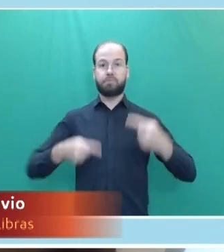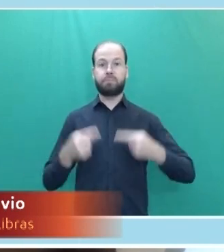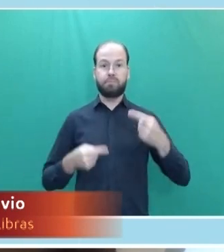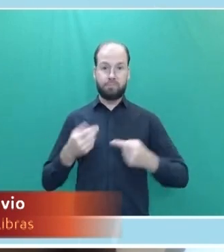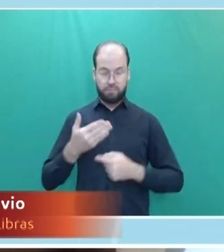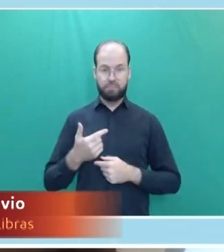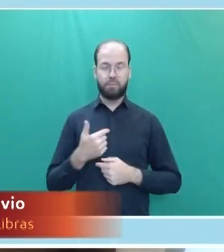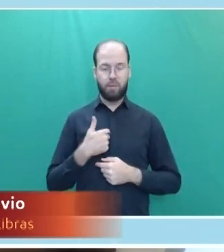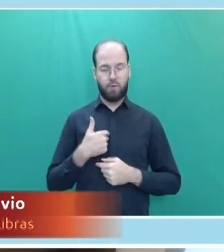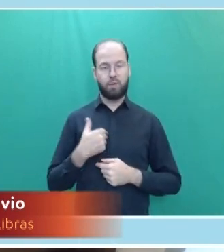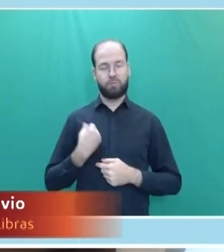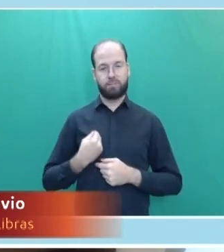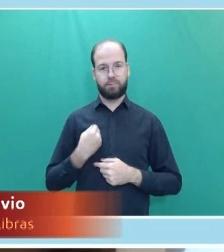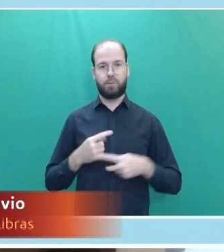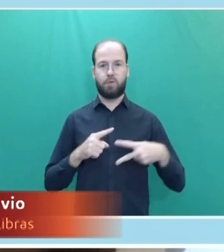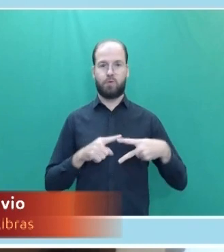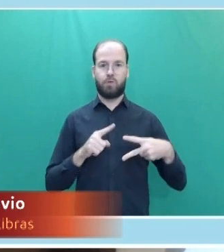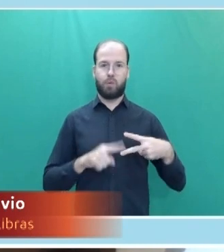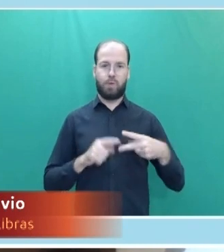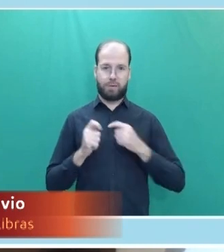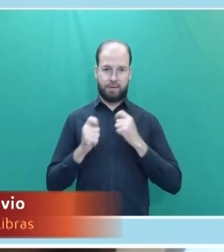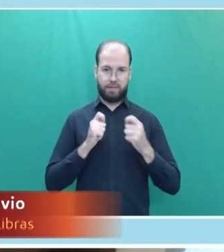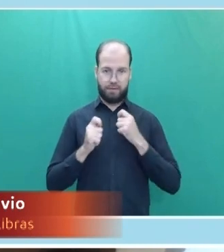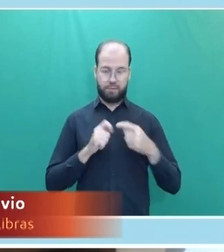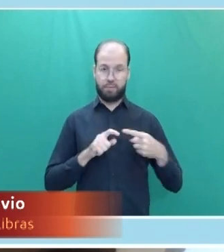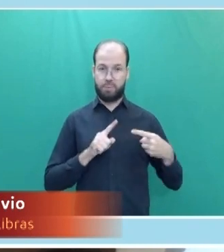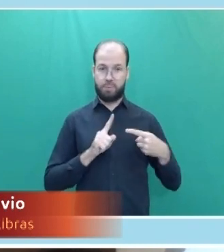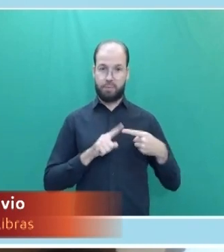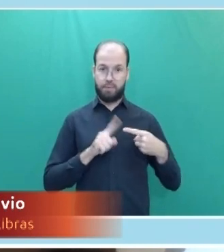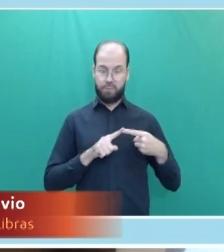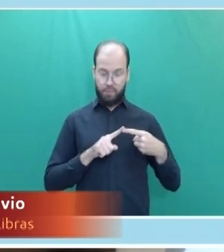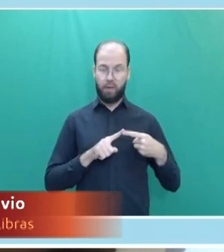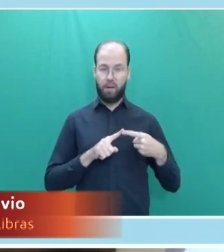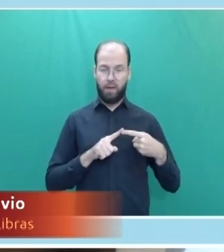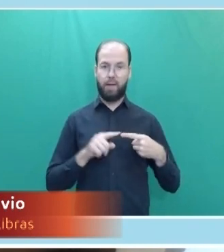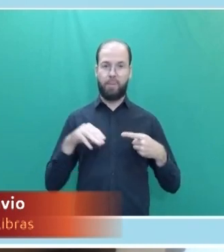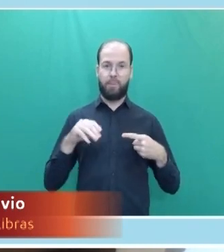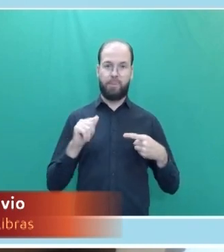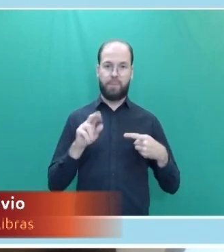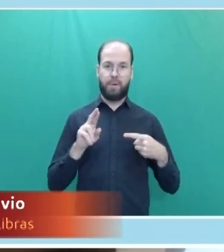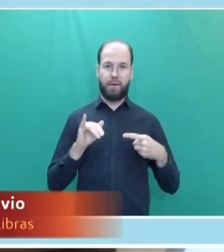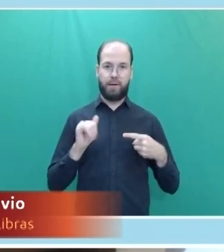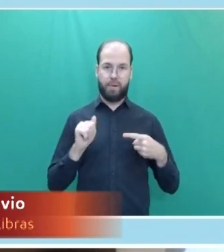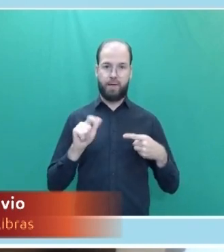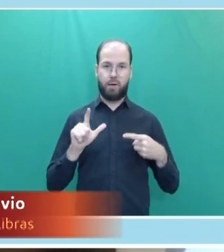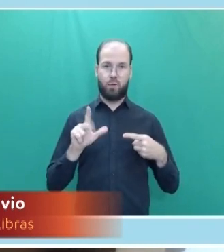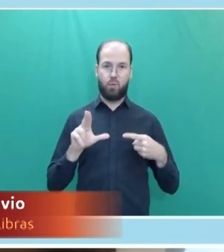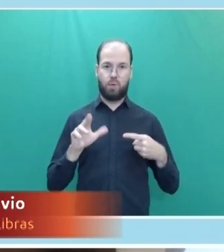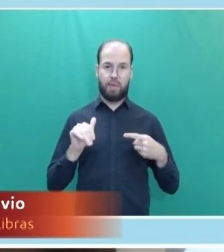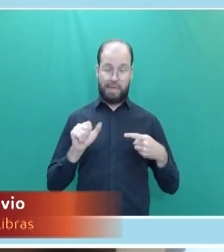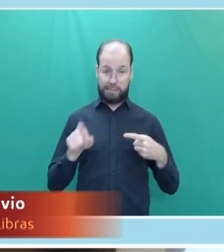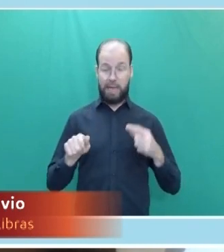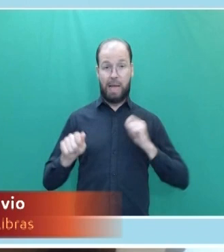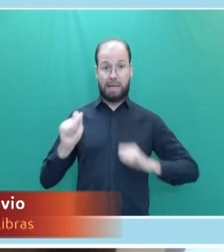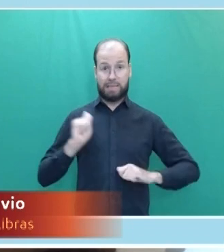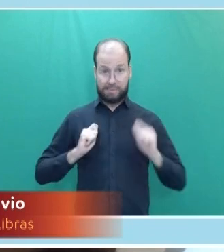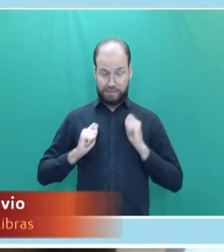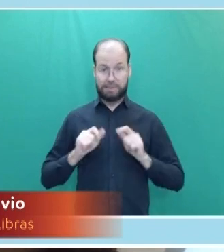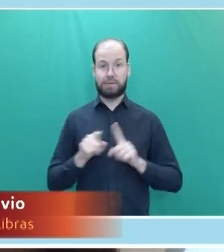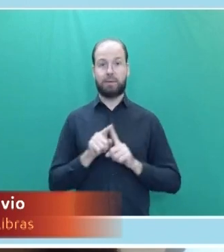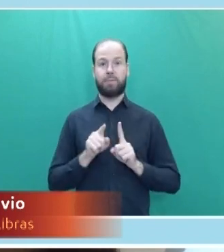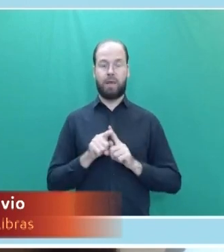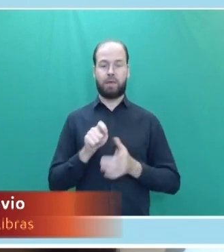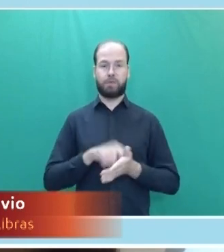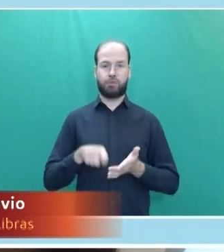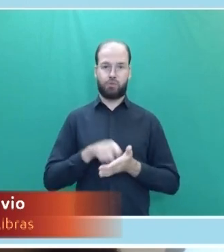eu conto com 2 entrevistados. A primeira entrevistada é a Maria Lucas, atriz e escritora carioca